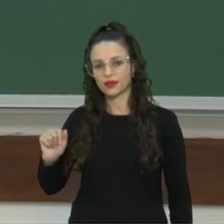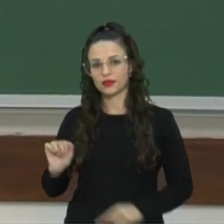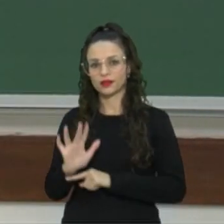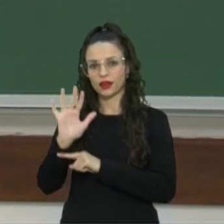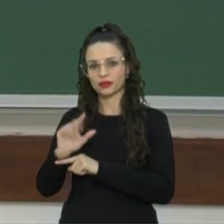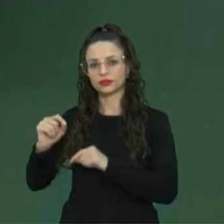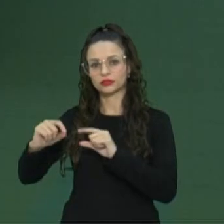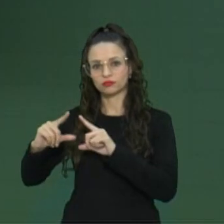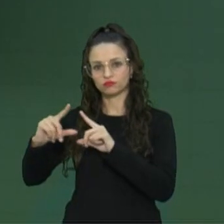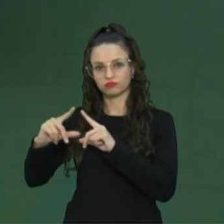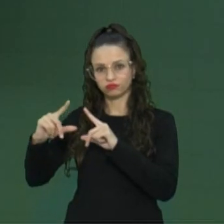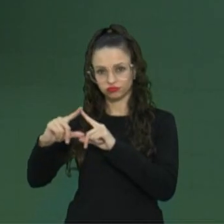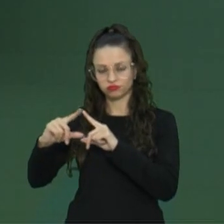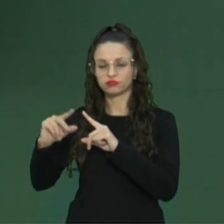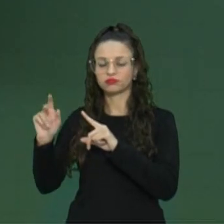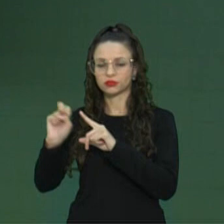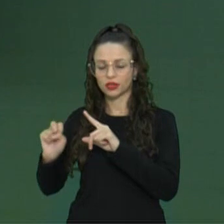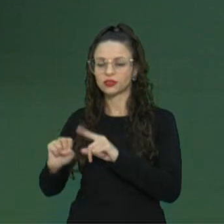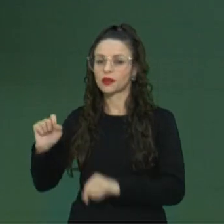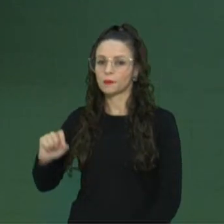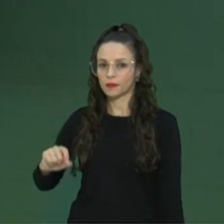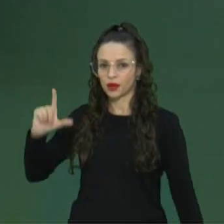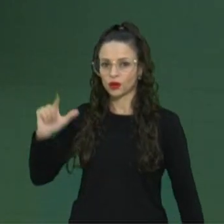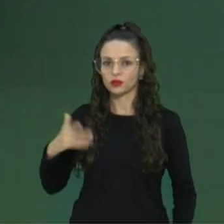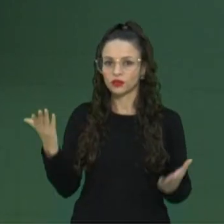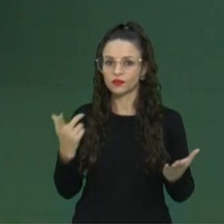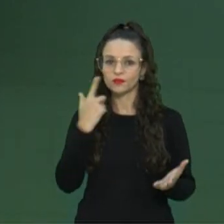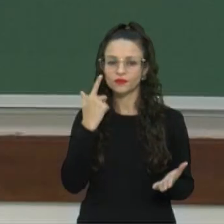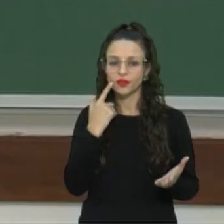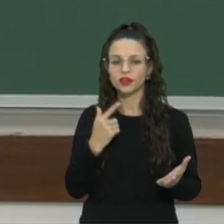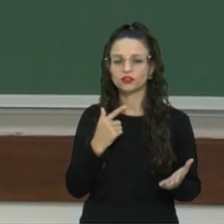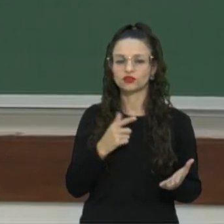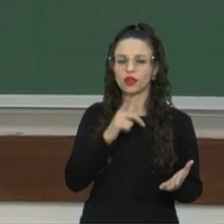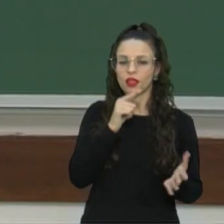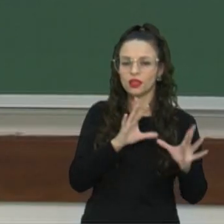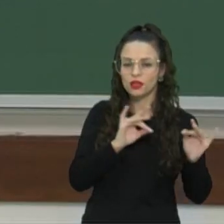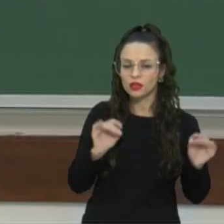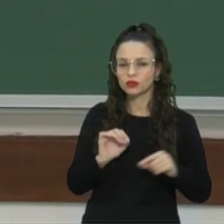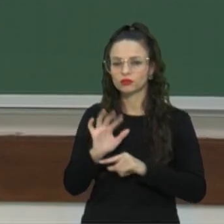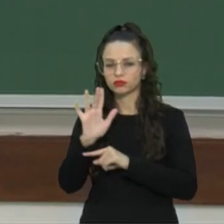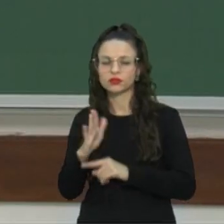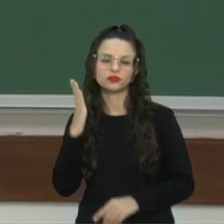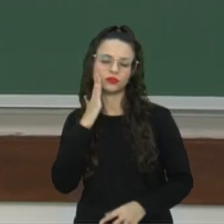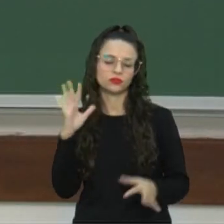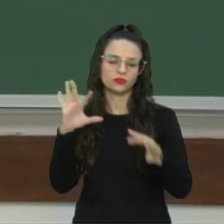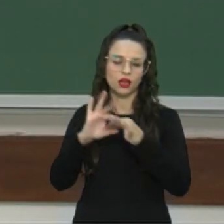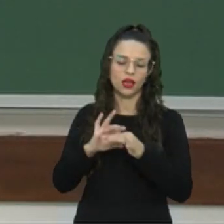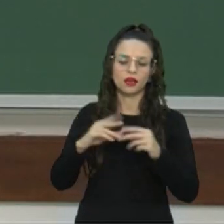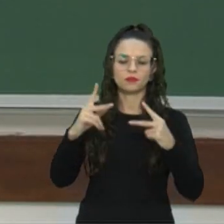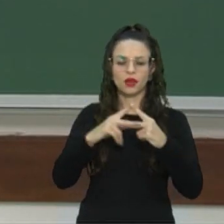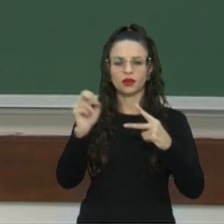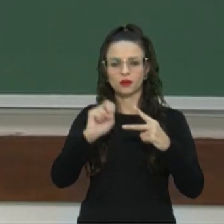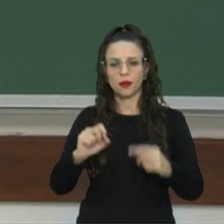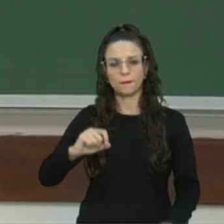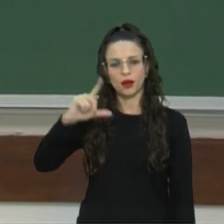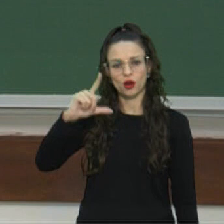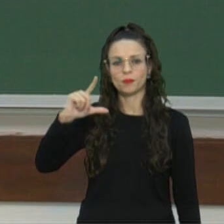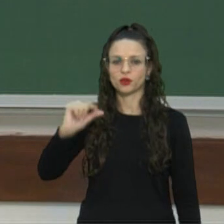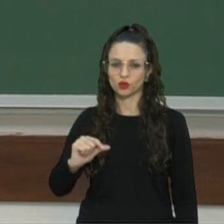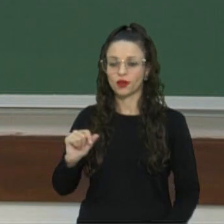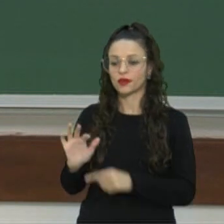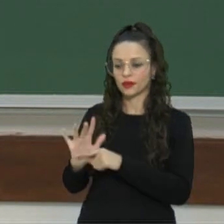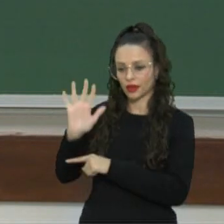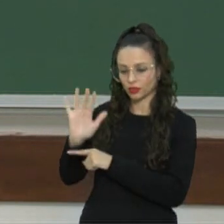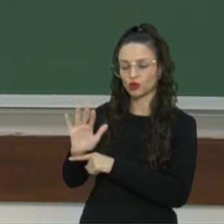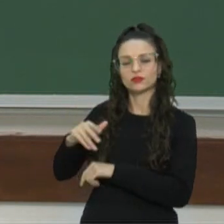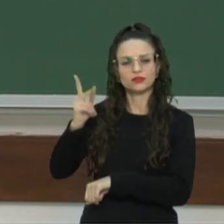somente a parte do estado físico das substâncias envolvidas, eu sei dizer se a entropia é maior ou menor. Gasoso sempre mais entropia